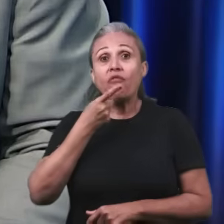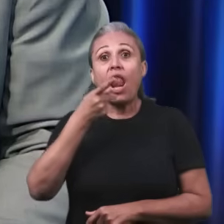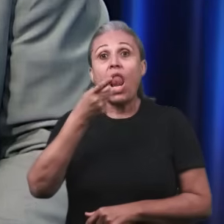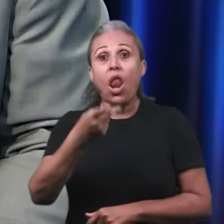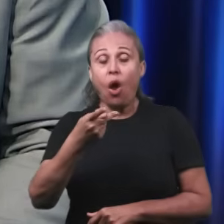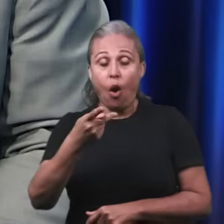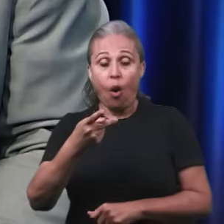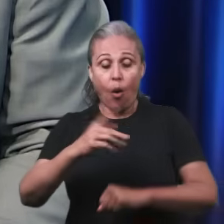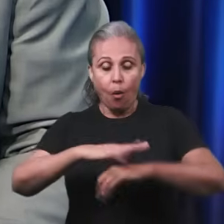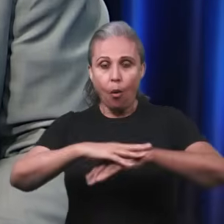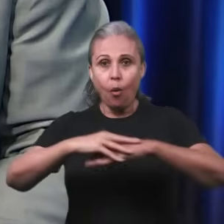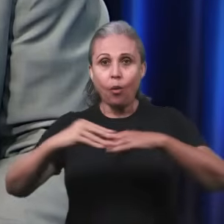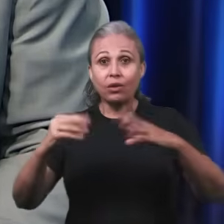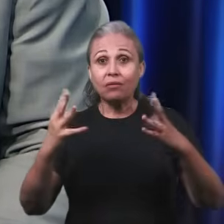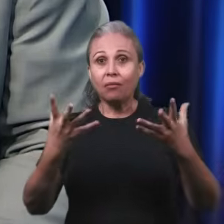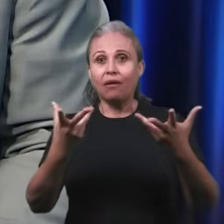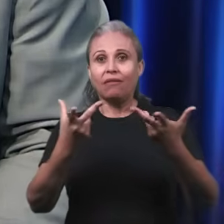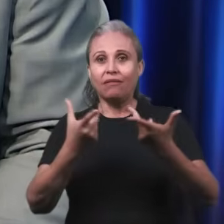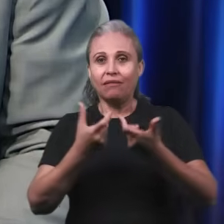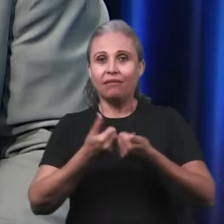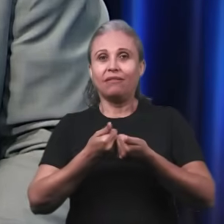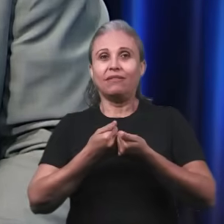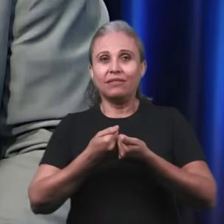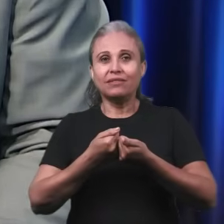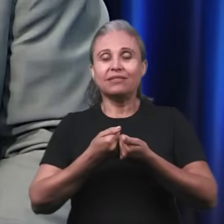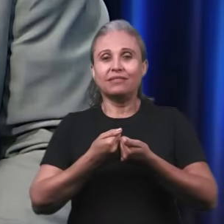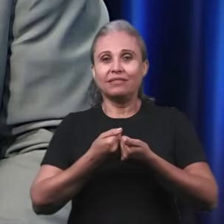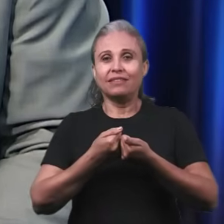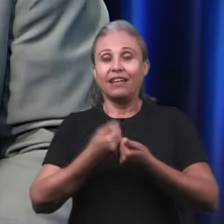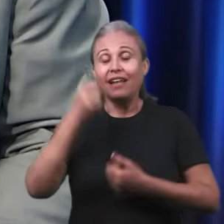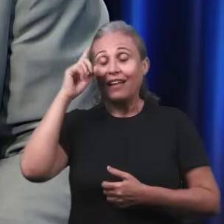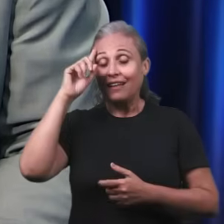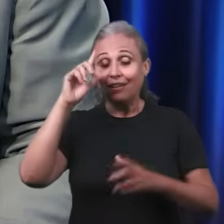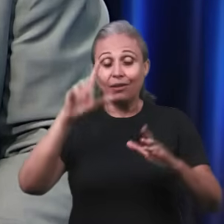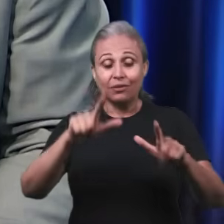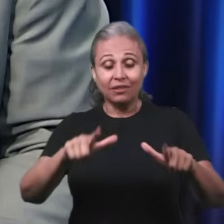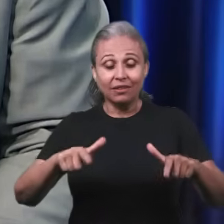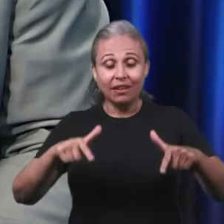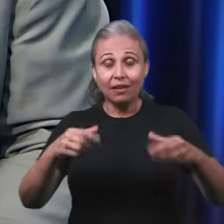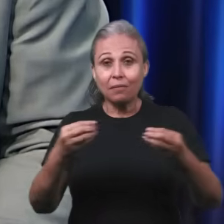curas extraordinárias. Tudo isso Deus tem feito no nosso meio também,